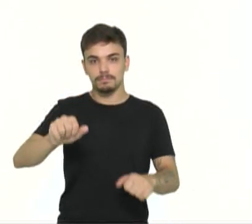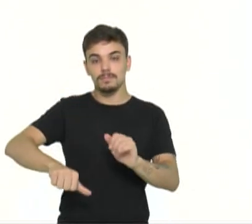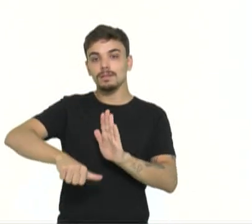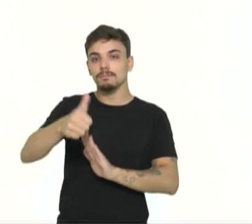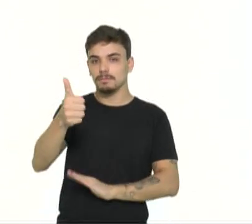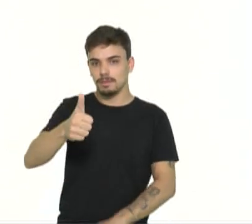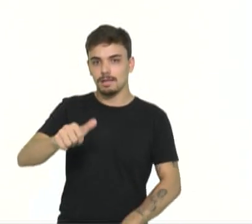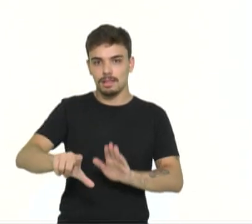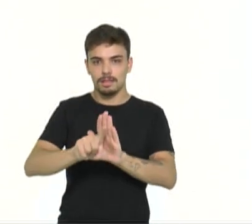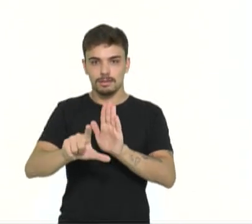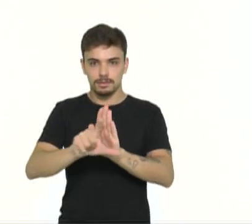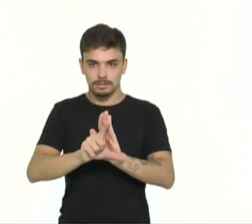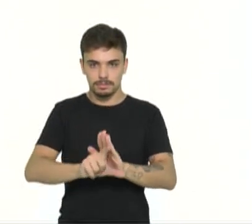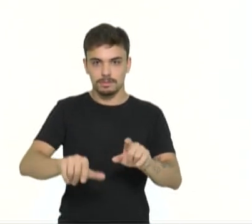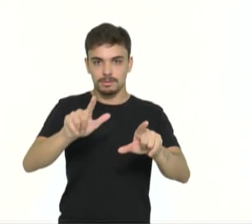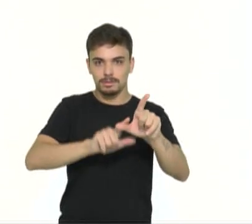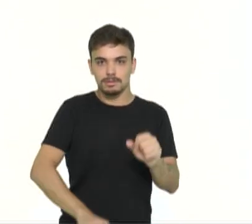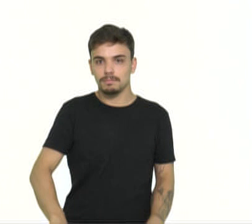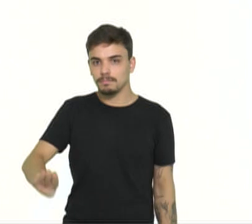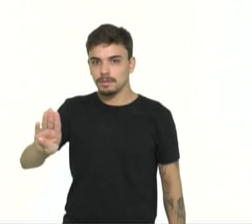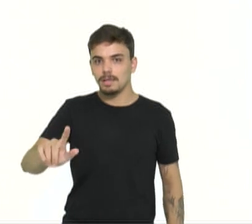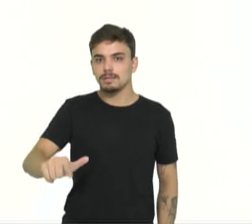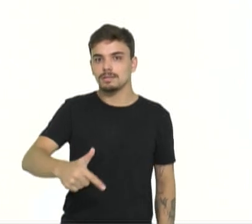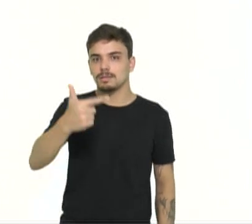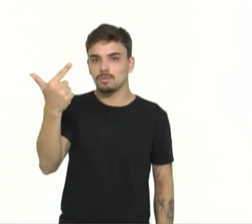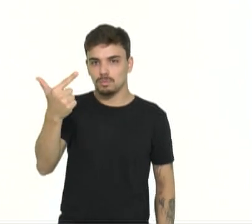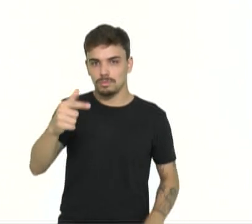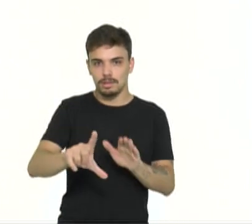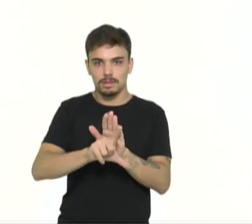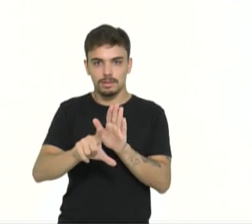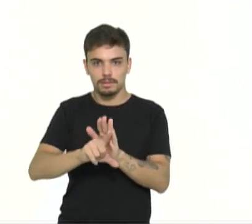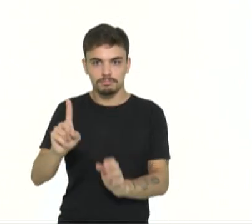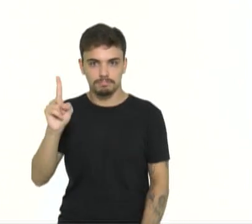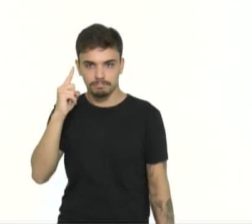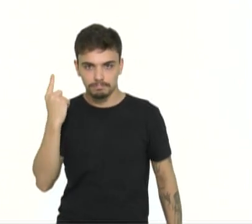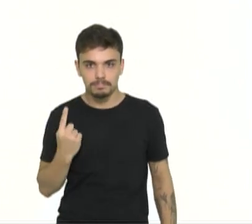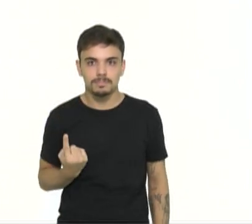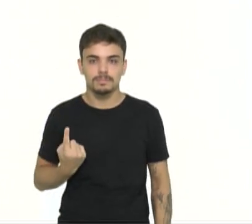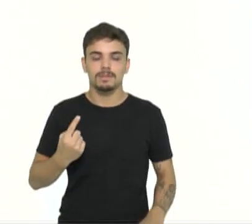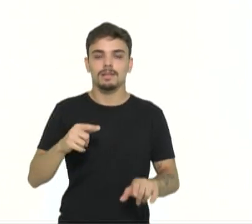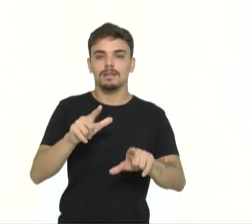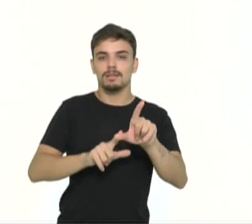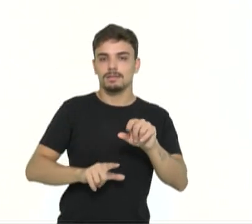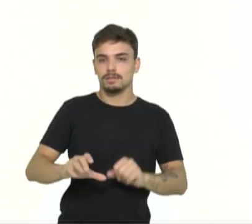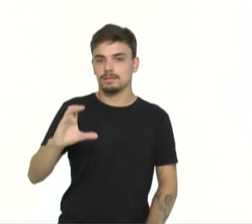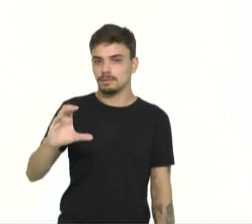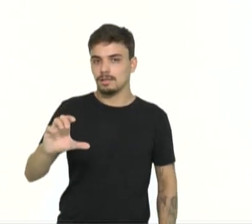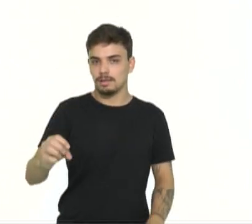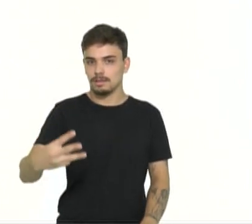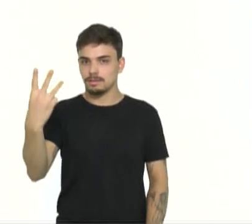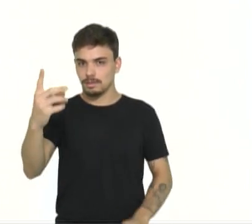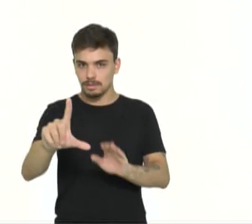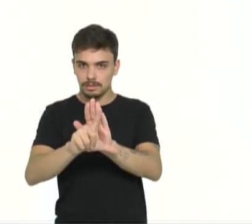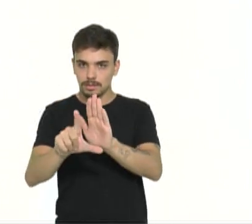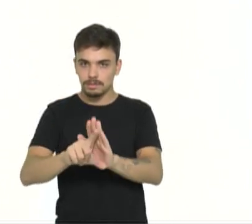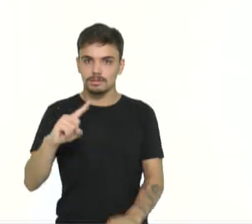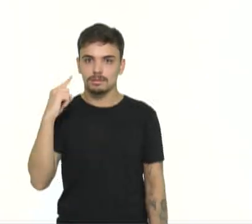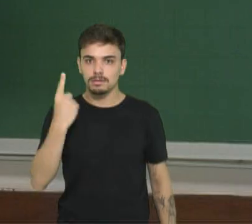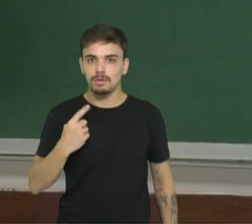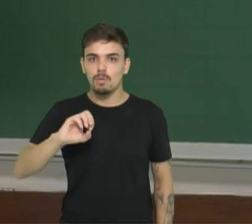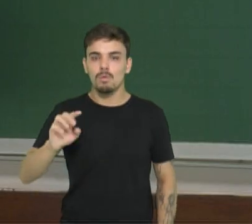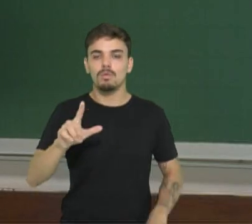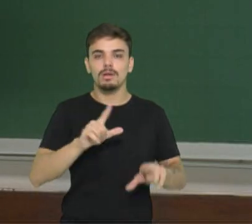Newton. Letra B, segunda lei de Newton. Letra C, terceira lei de Newton, ou ainda a